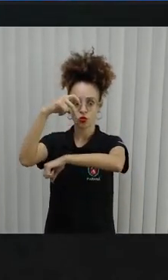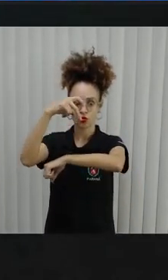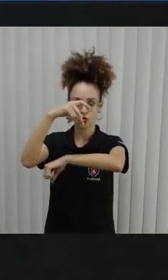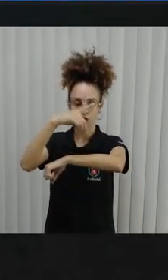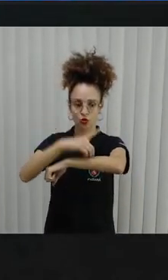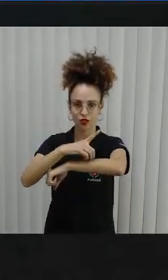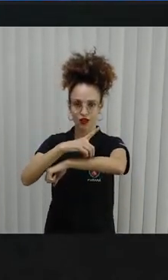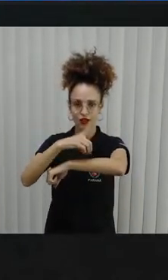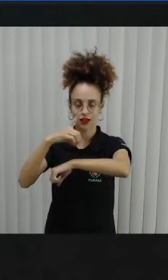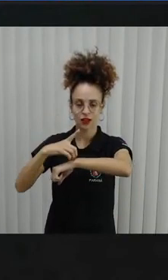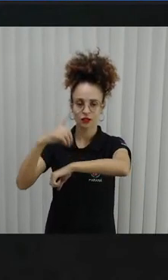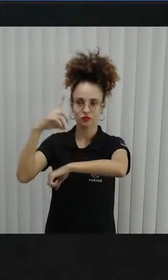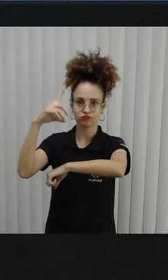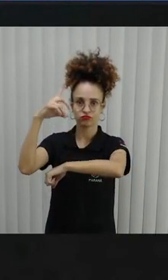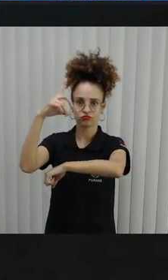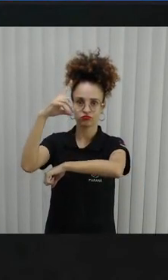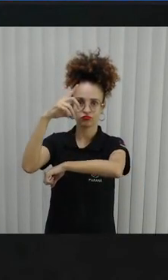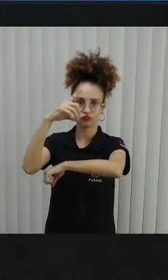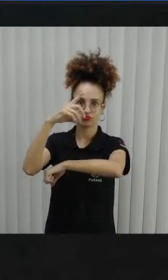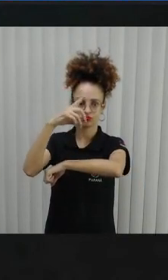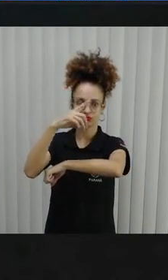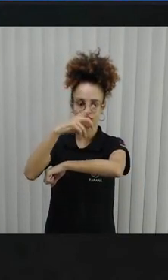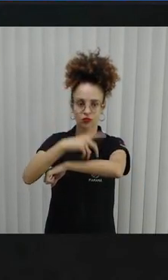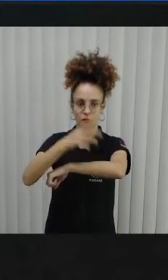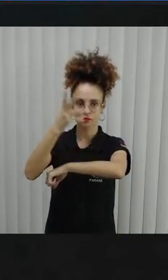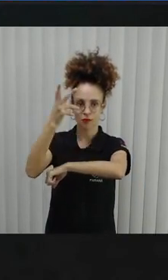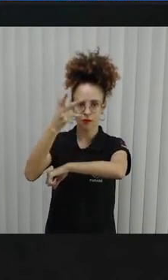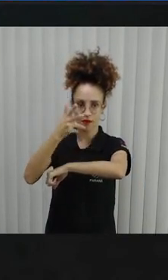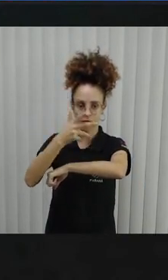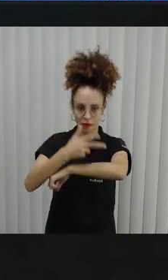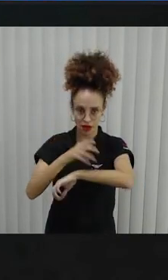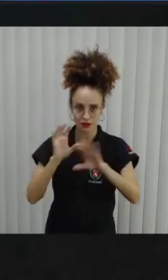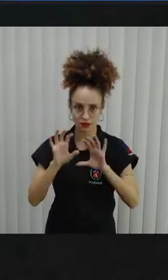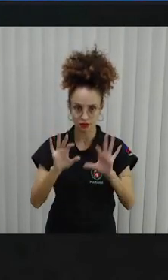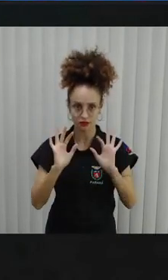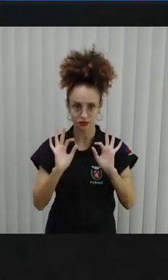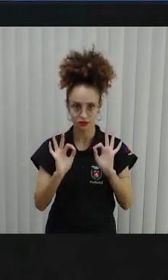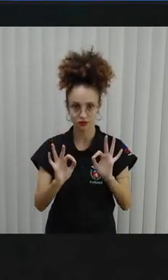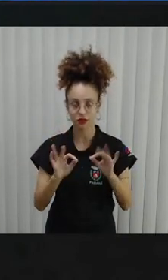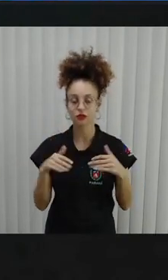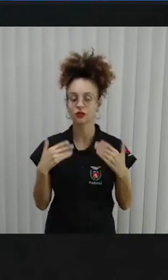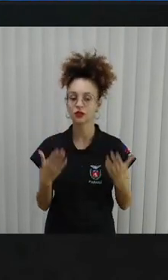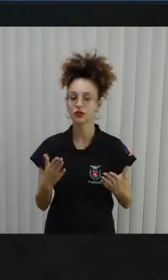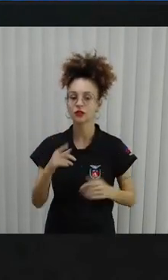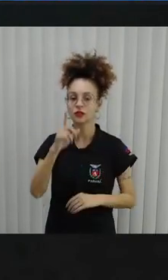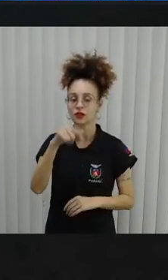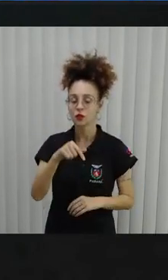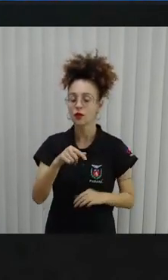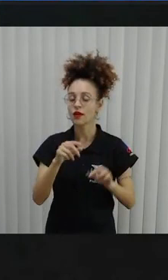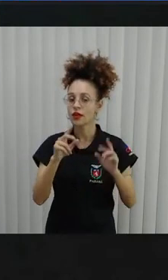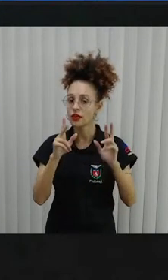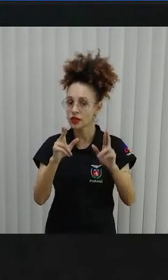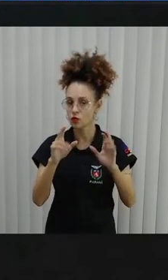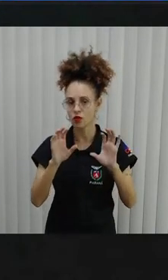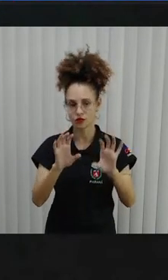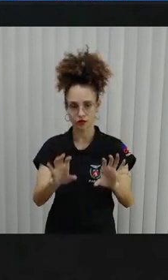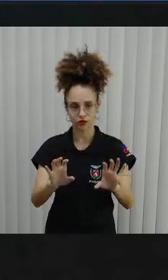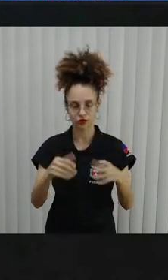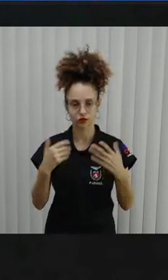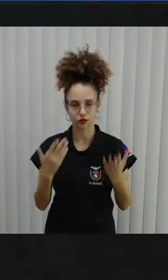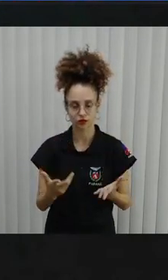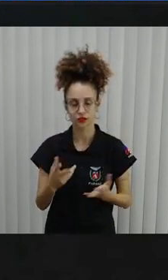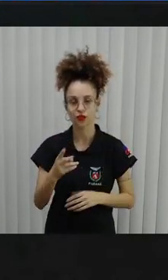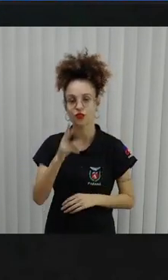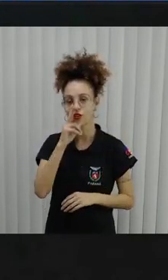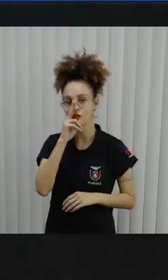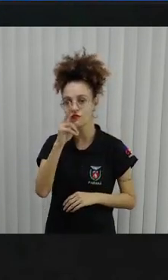começa a cair numa velocidade, vai cair mais rápido, mais rápido, mais rápido, mais rápido e assim por diante, beleza? Eu vou fazer esse mesmo comportamento também. Então a gente tem a força